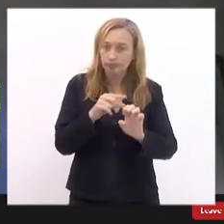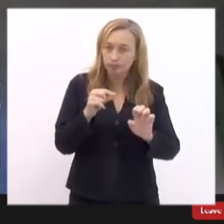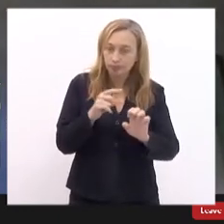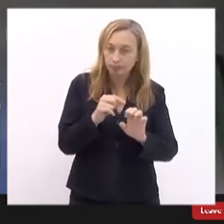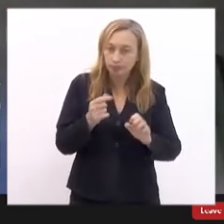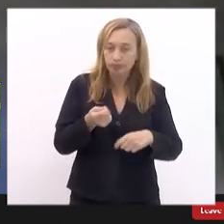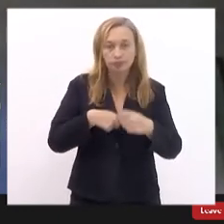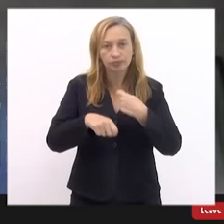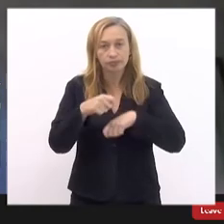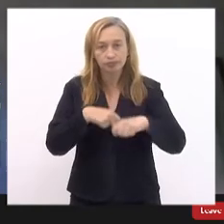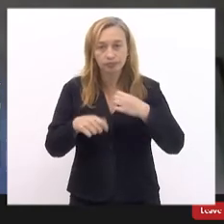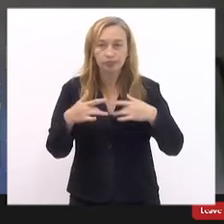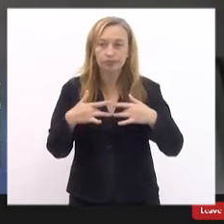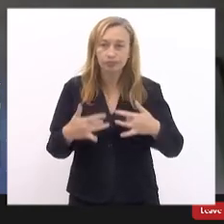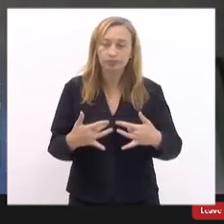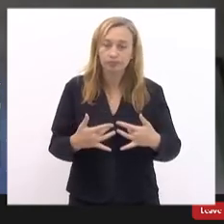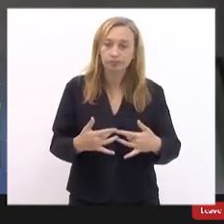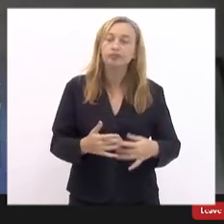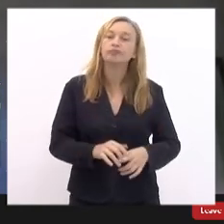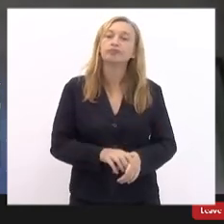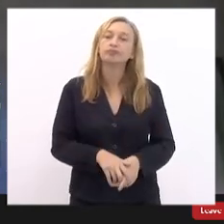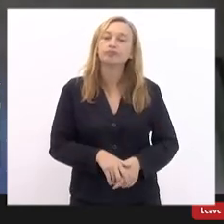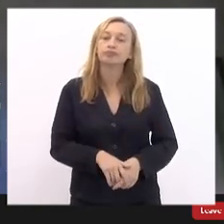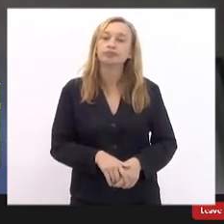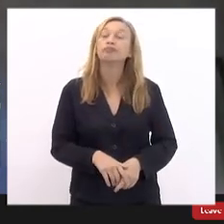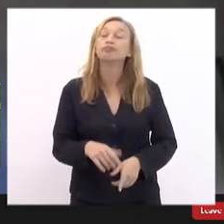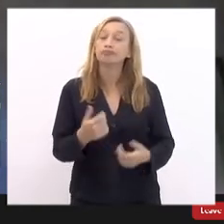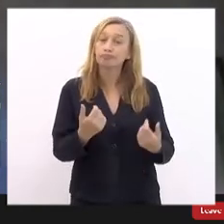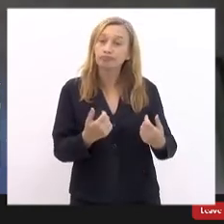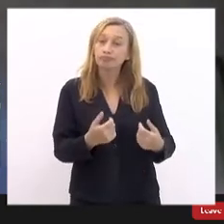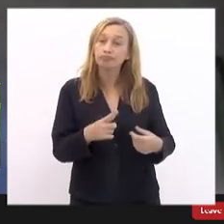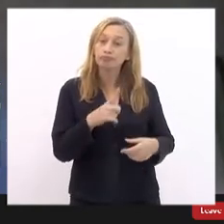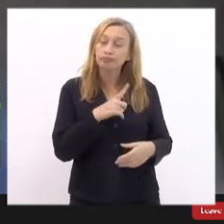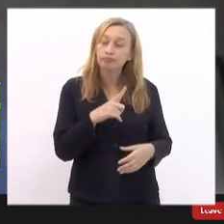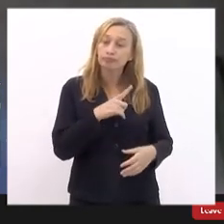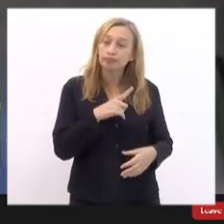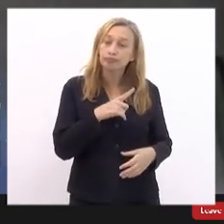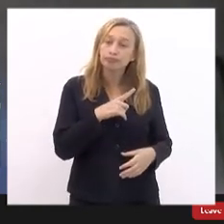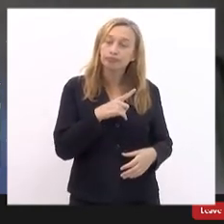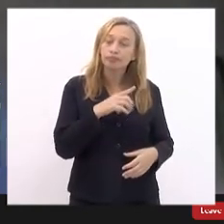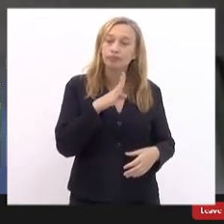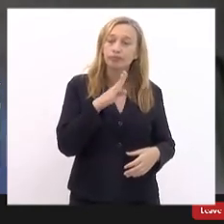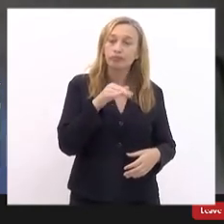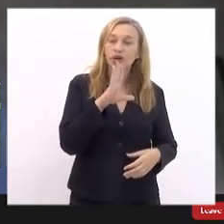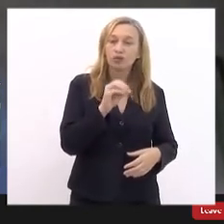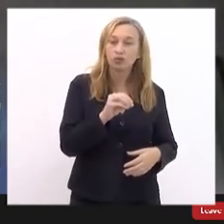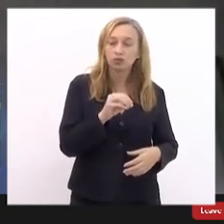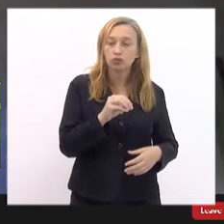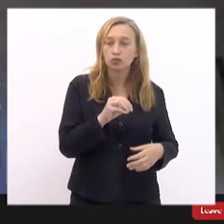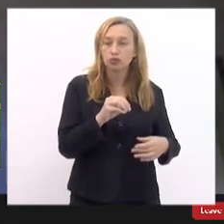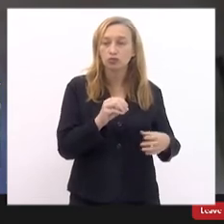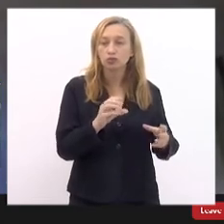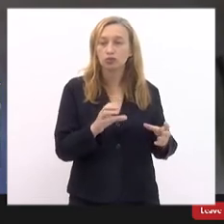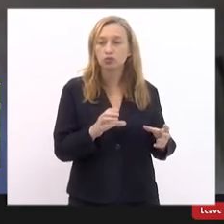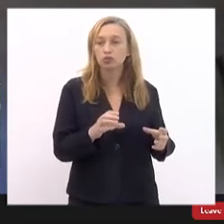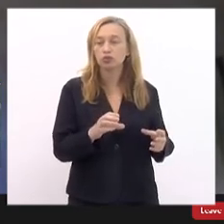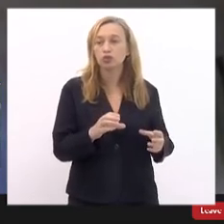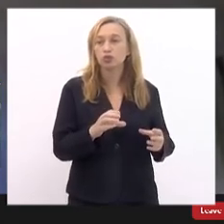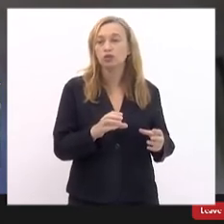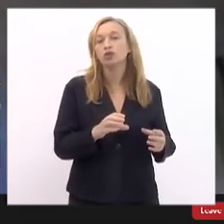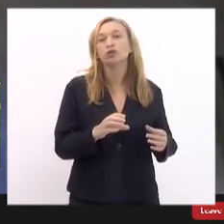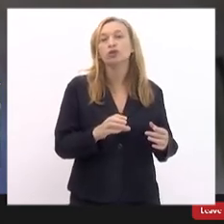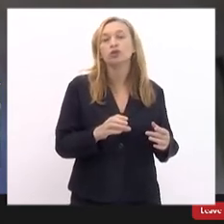economia solidária, a economia solidária tem uma instância chamada bancos comunitários, né? Então, é ver